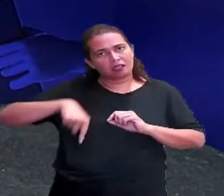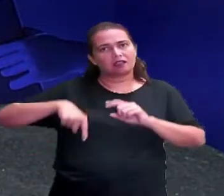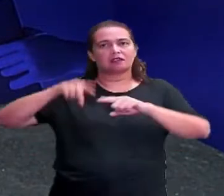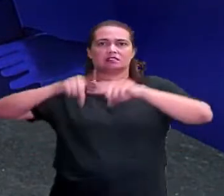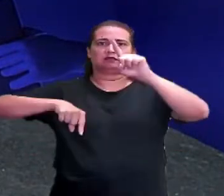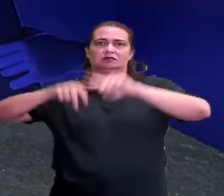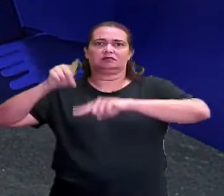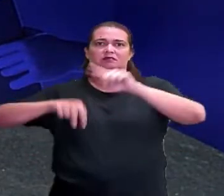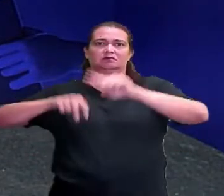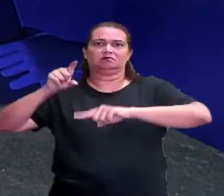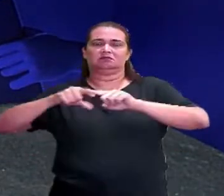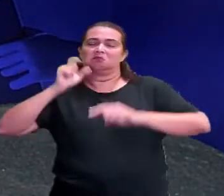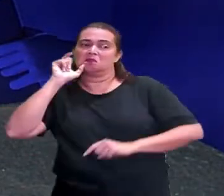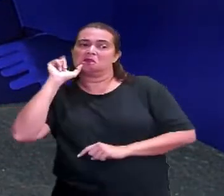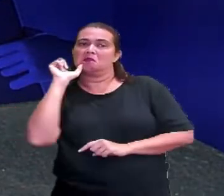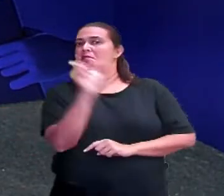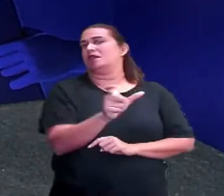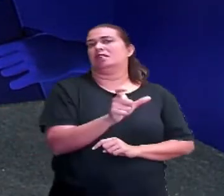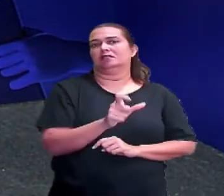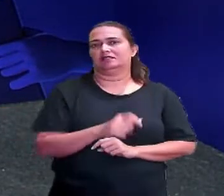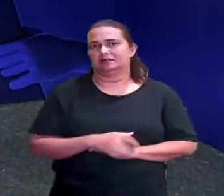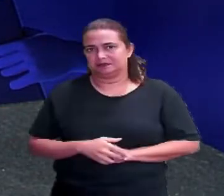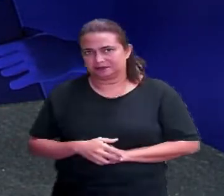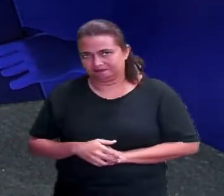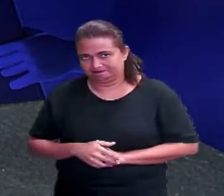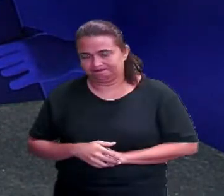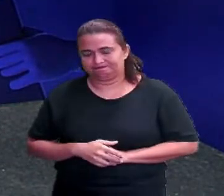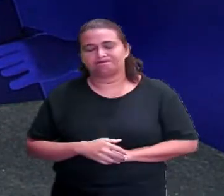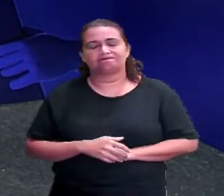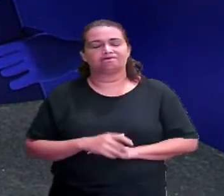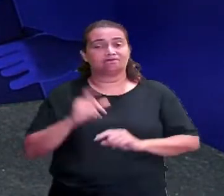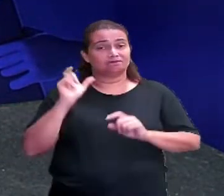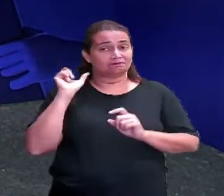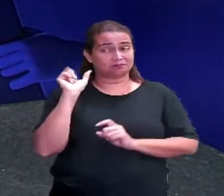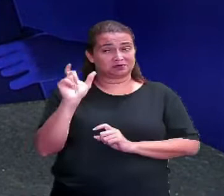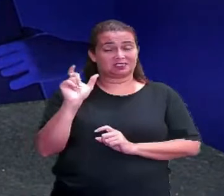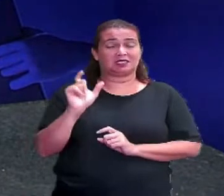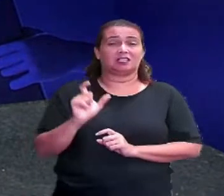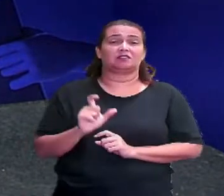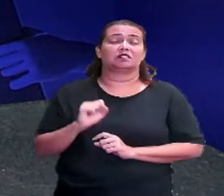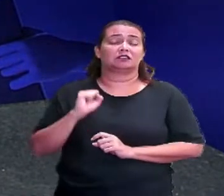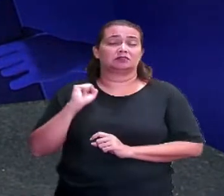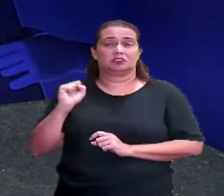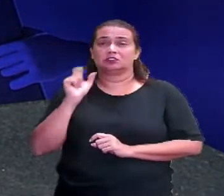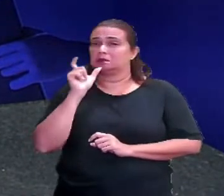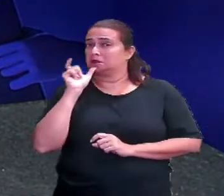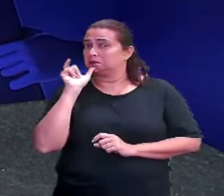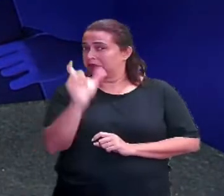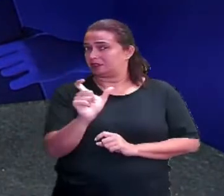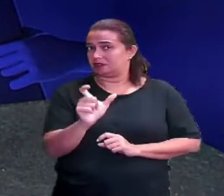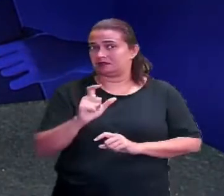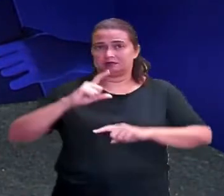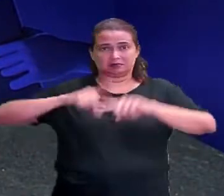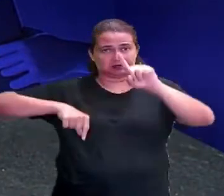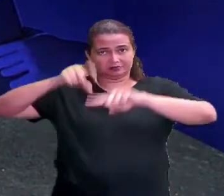essas pornografias, e é o que a gente chama de calão, ou palavras de baixo calão,